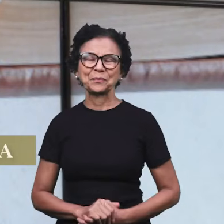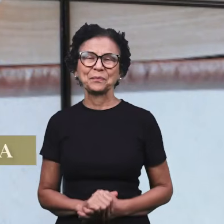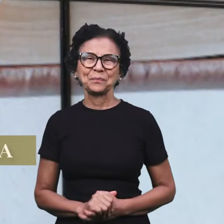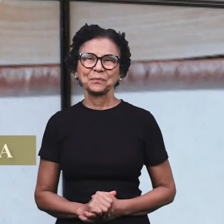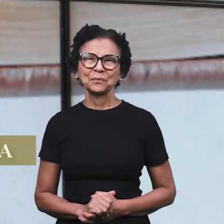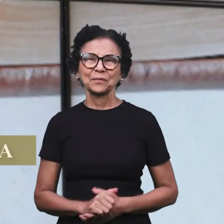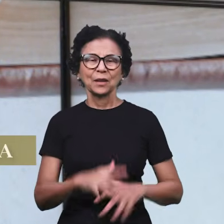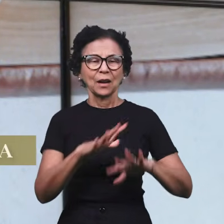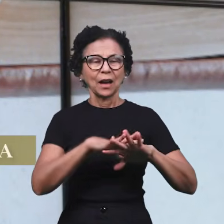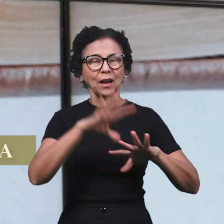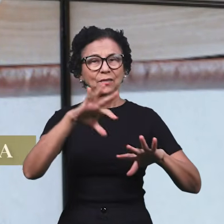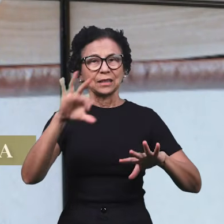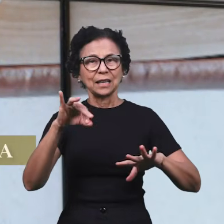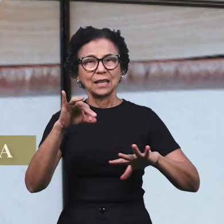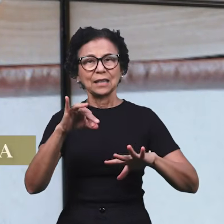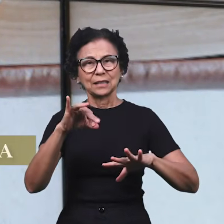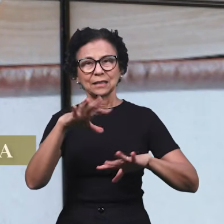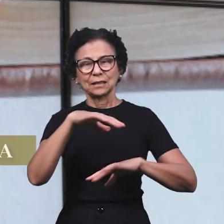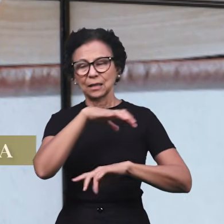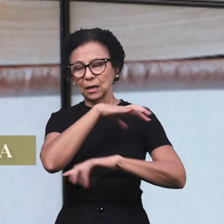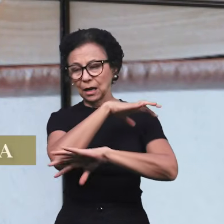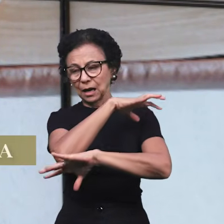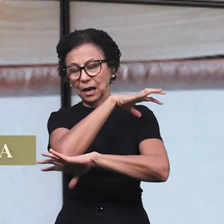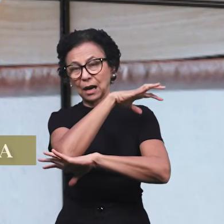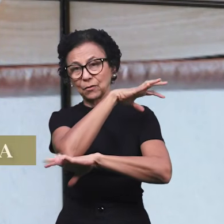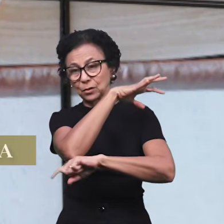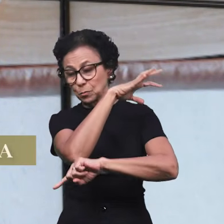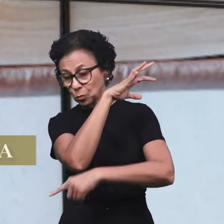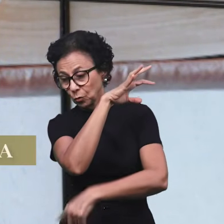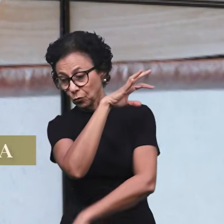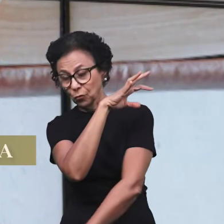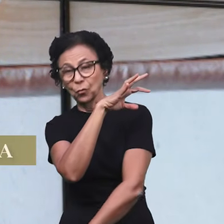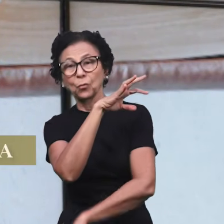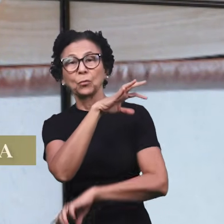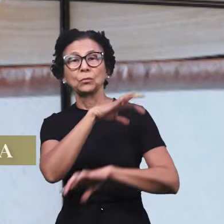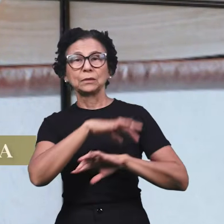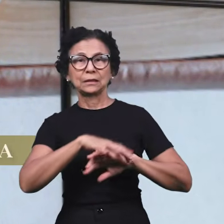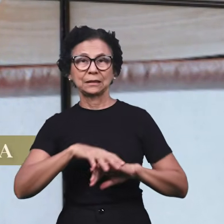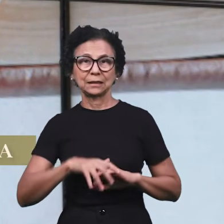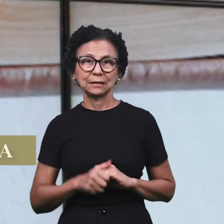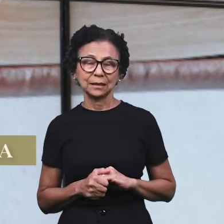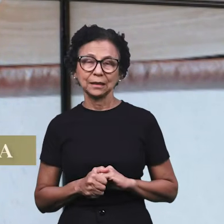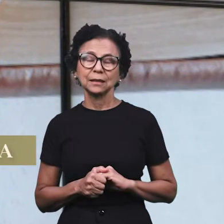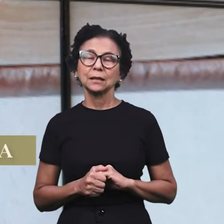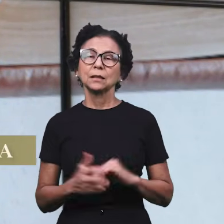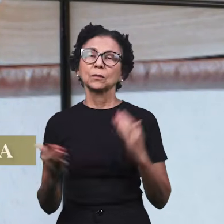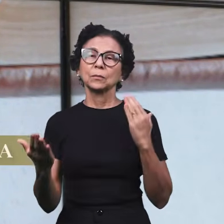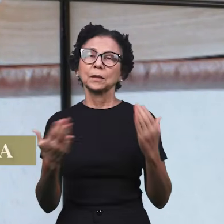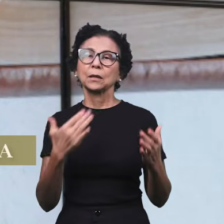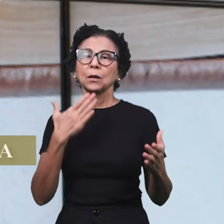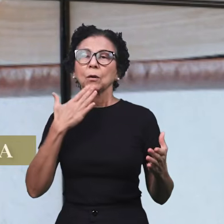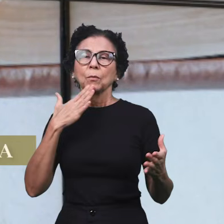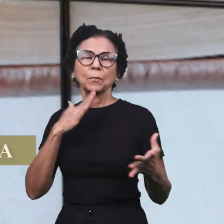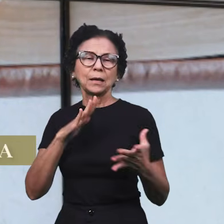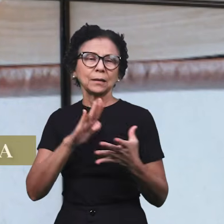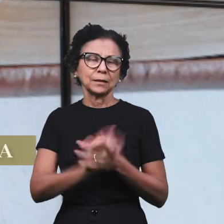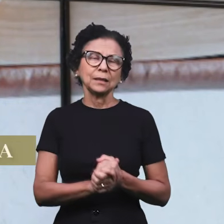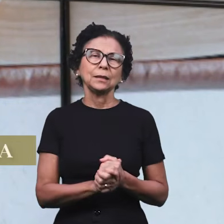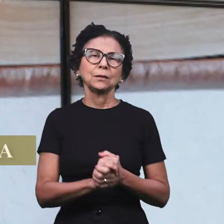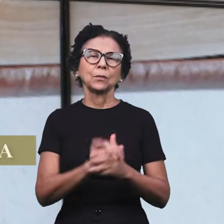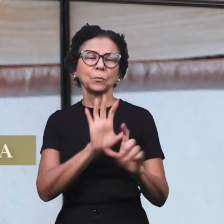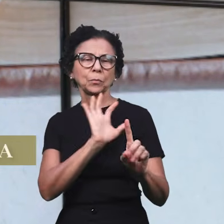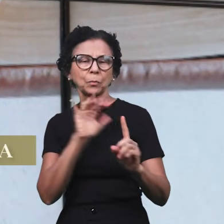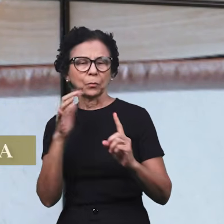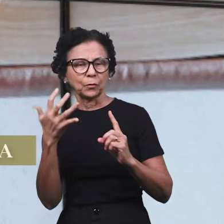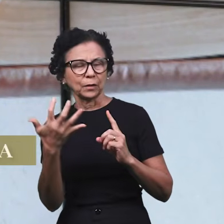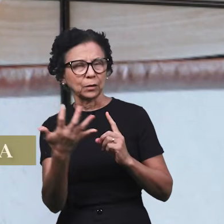lar, né? Que sustenta a esposa, que é o provedor, é aquele que ajuda, é a última voz na casa.